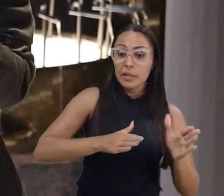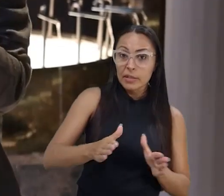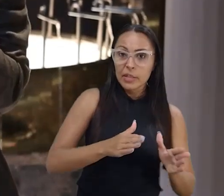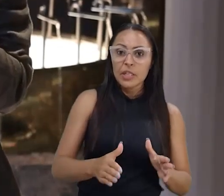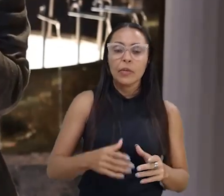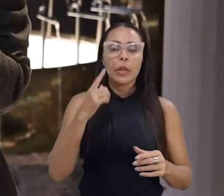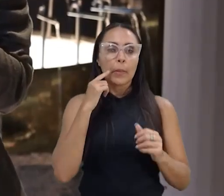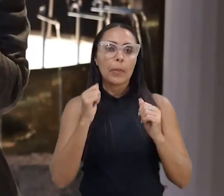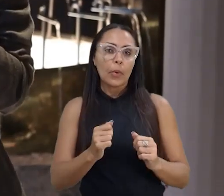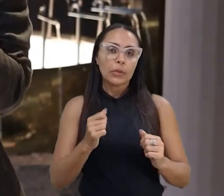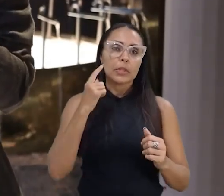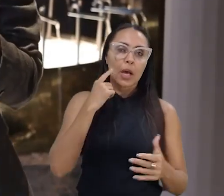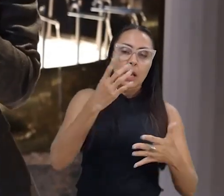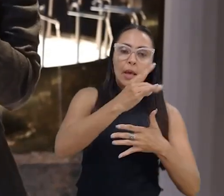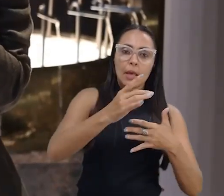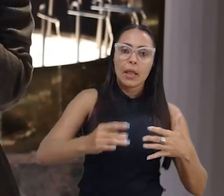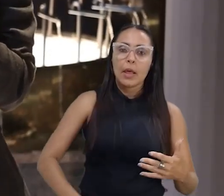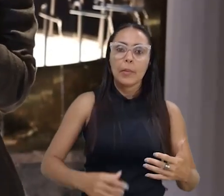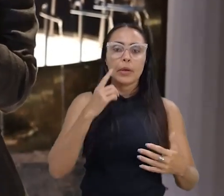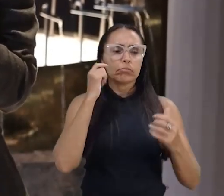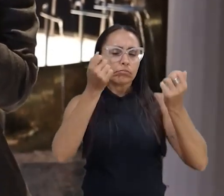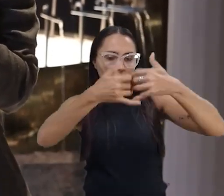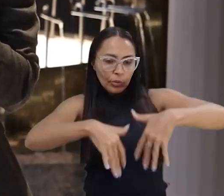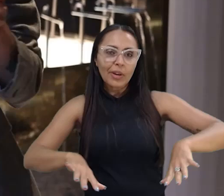a gente pode usar também elementos naturais. Pode fazer,